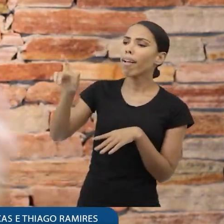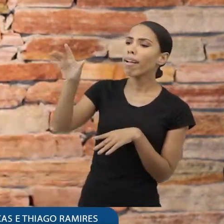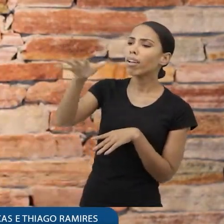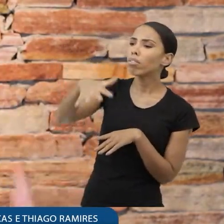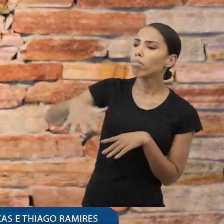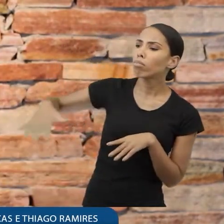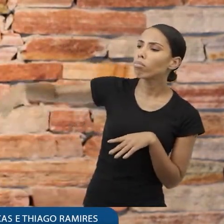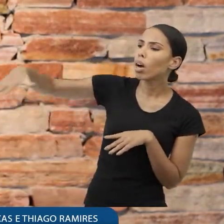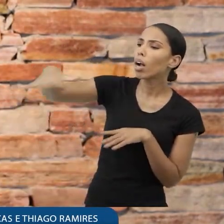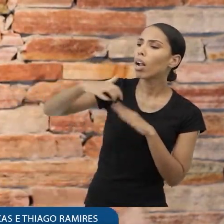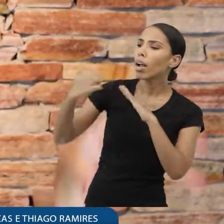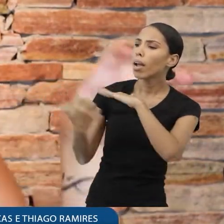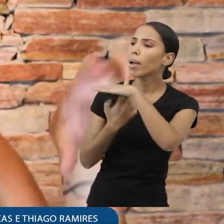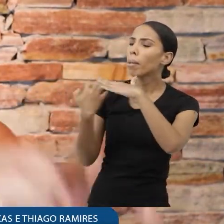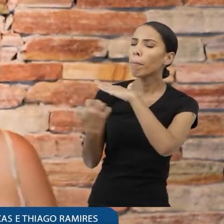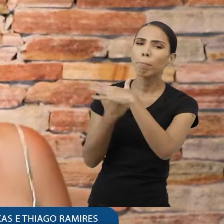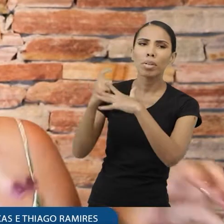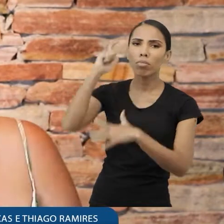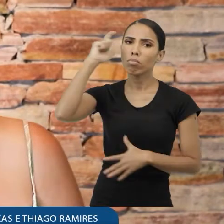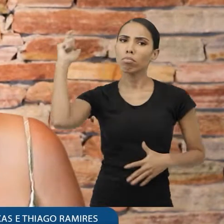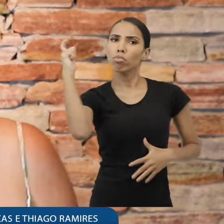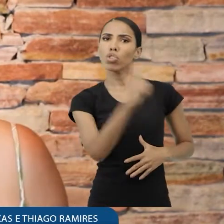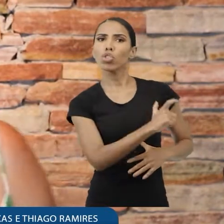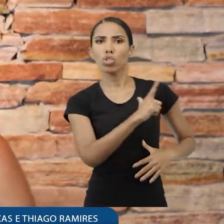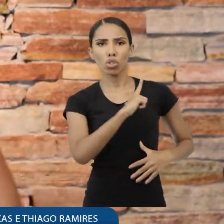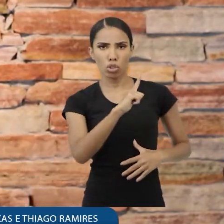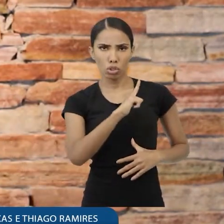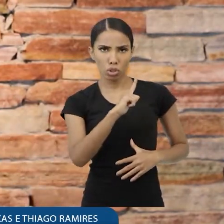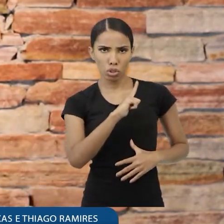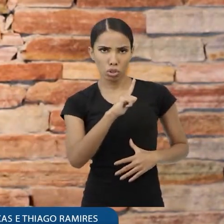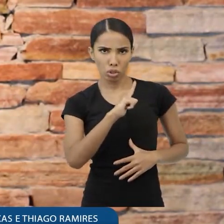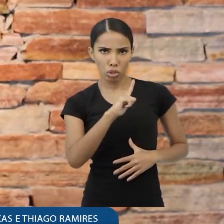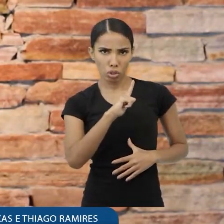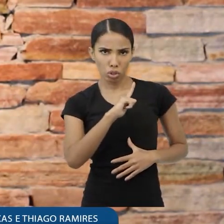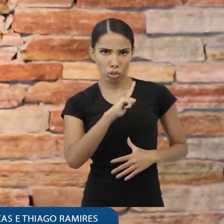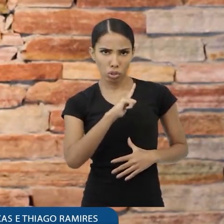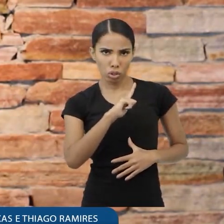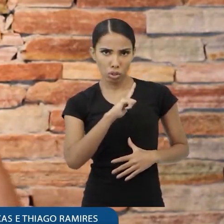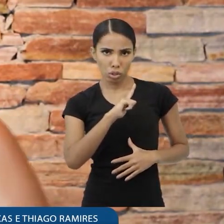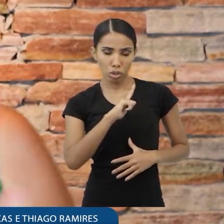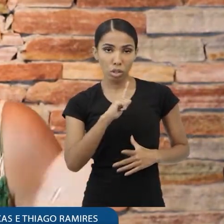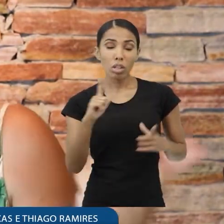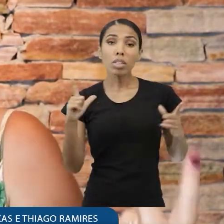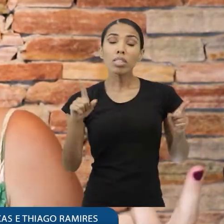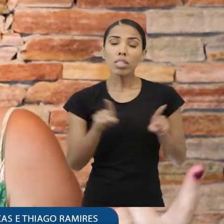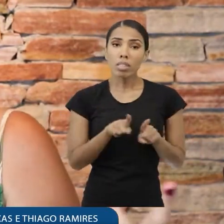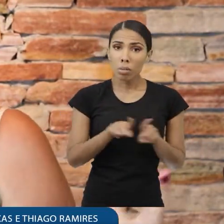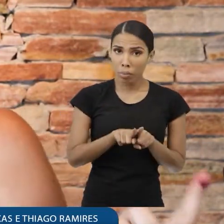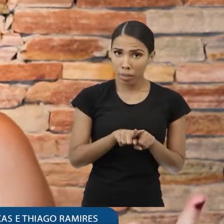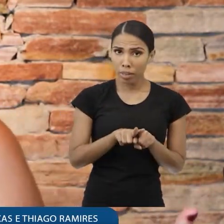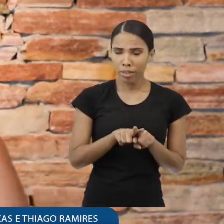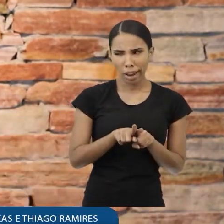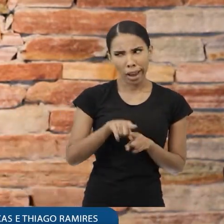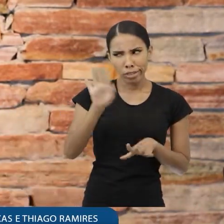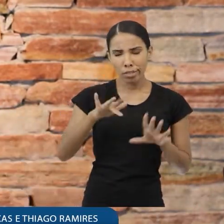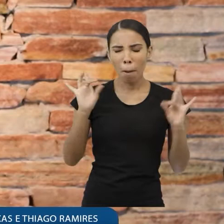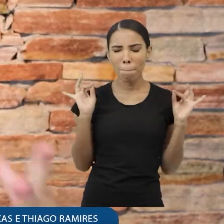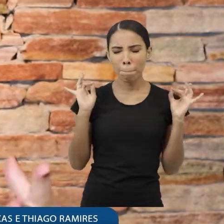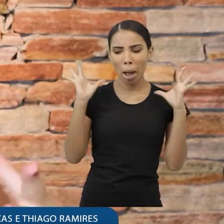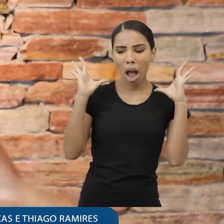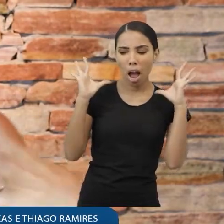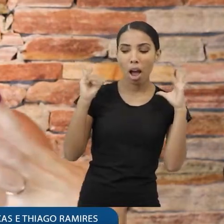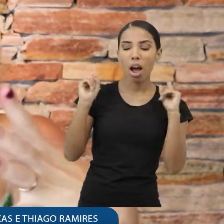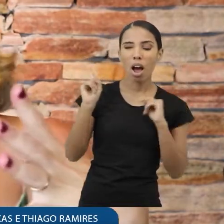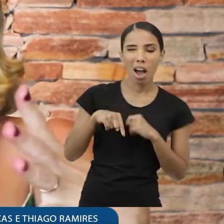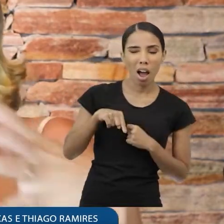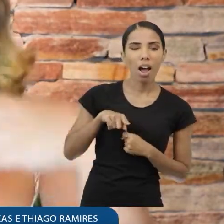que têm interesse nessa cidade e nesse estado. Muitas vezes você pode chegar à conclusão que uma